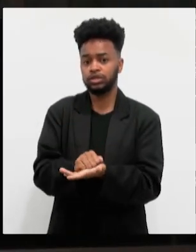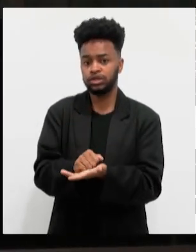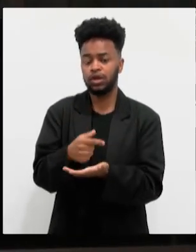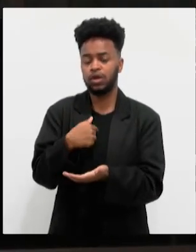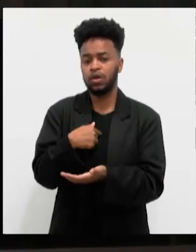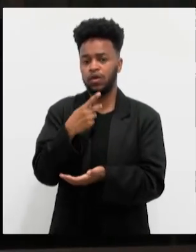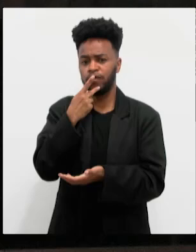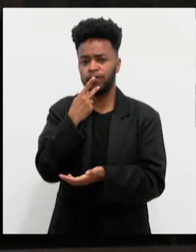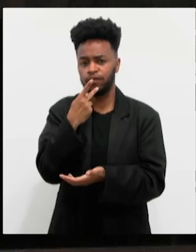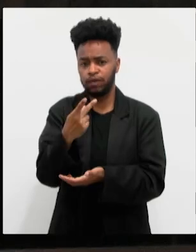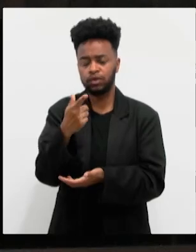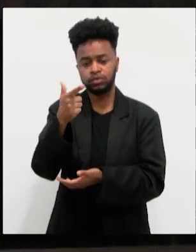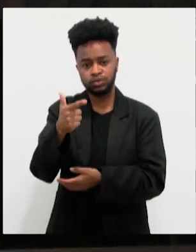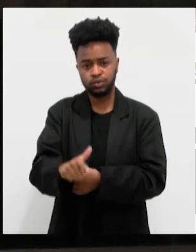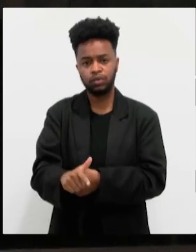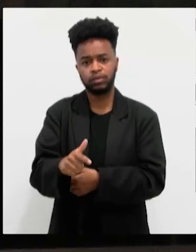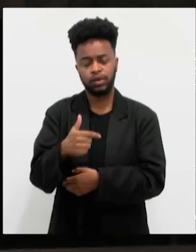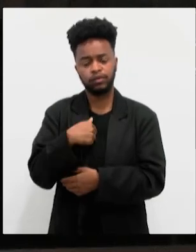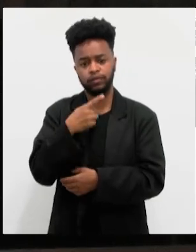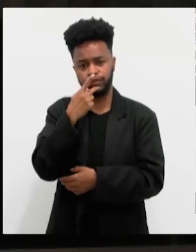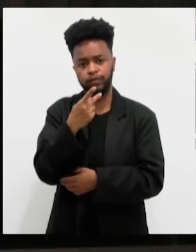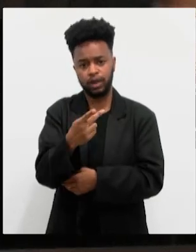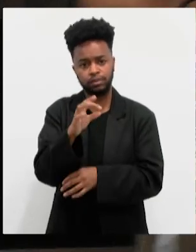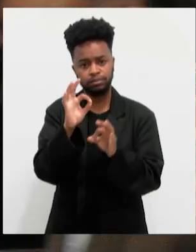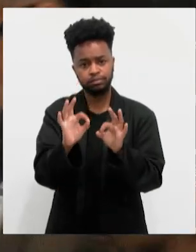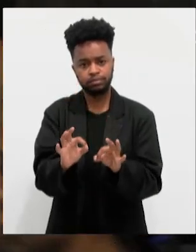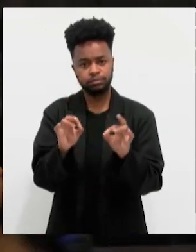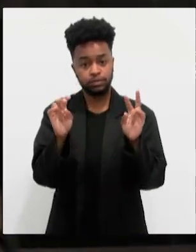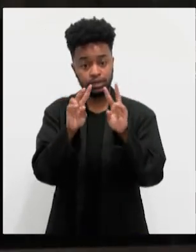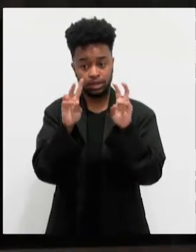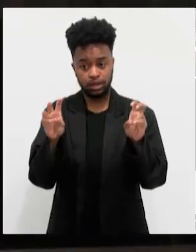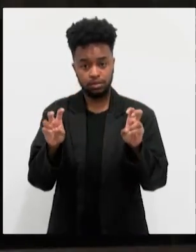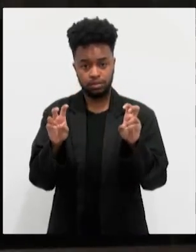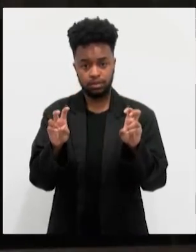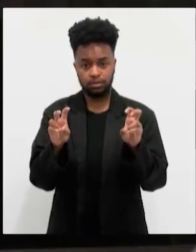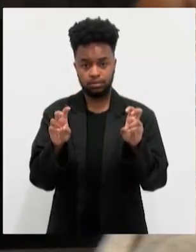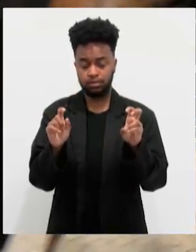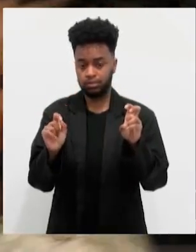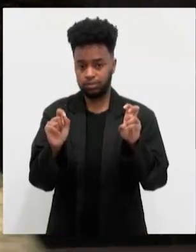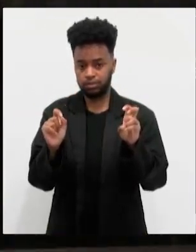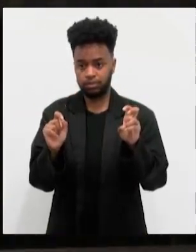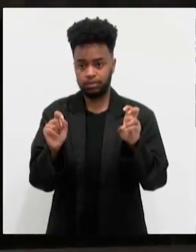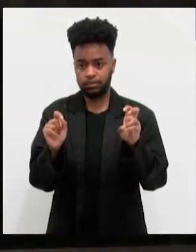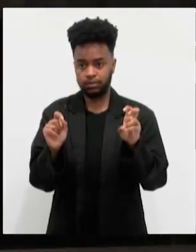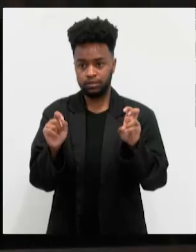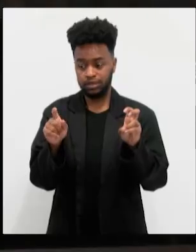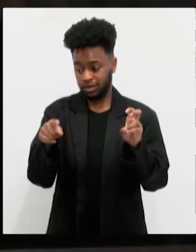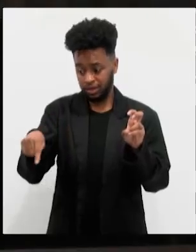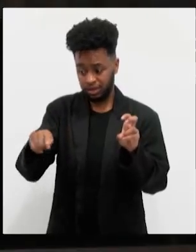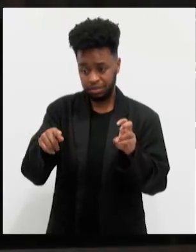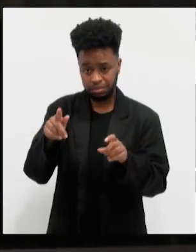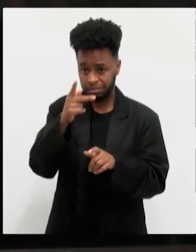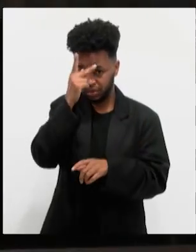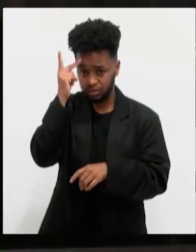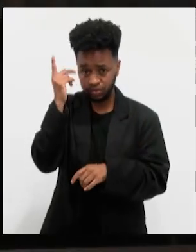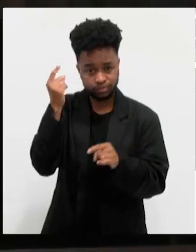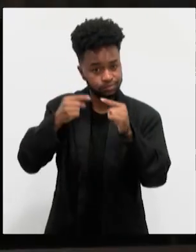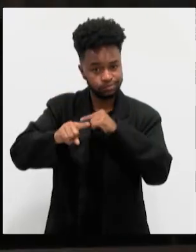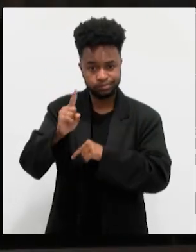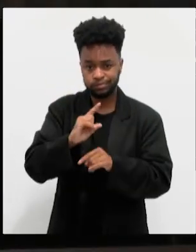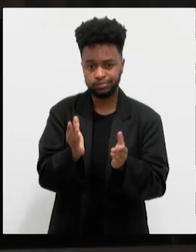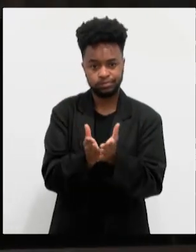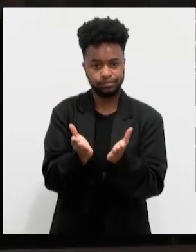muito, Flávia, mas bato muito numa tecla. Esse tipo de gente não tem nada a ver com o